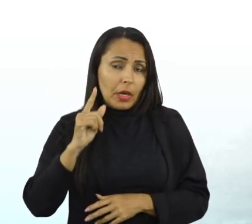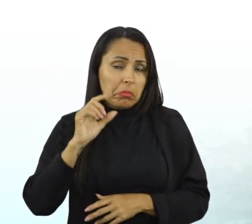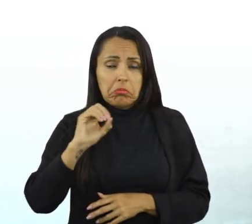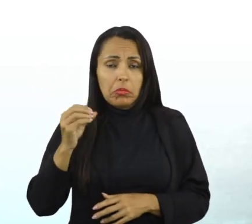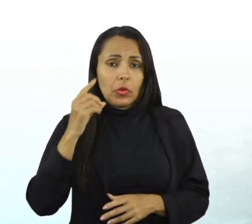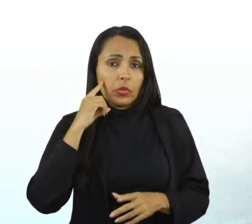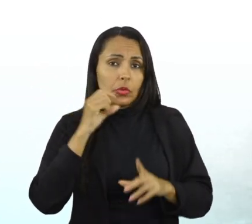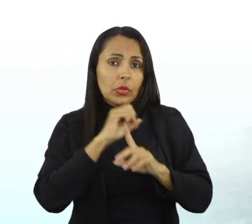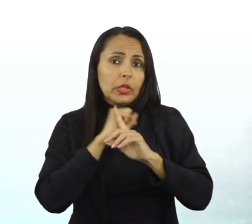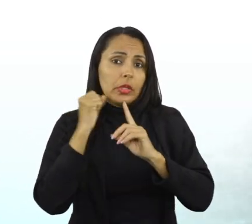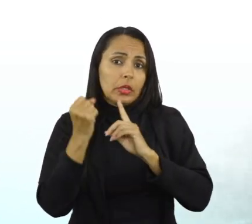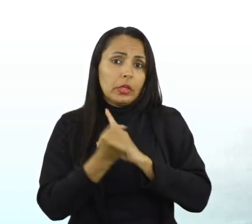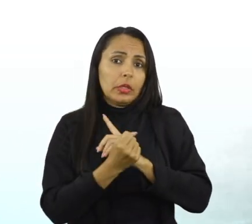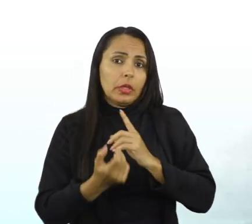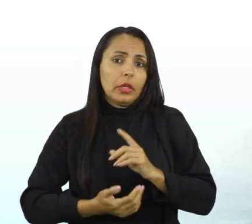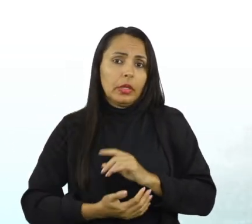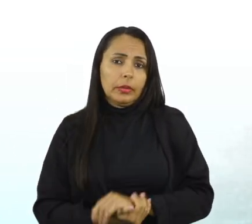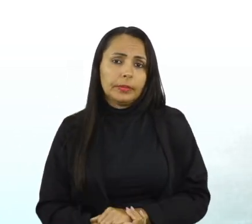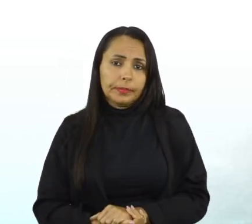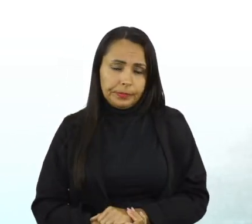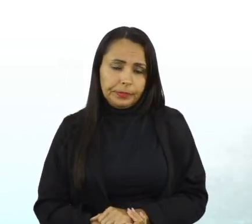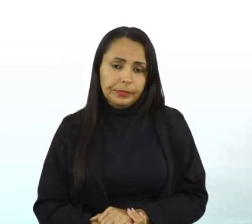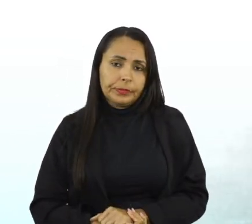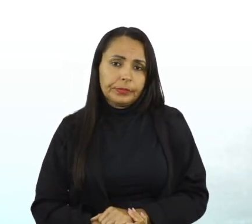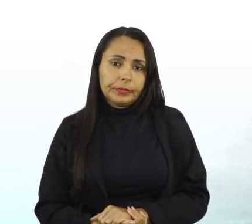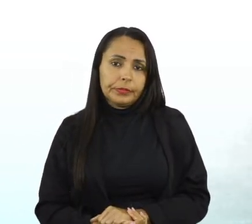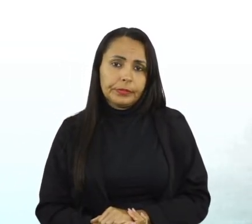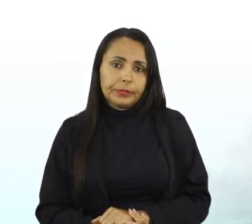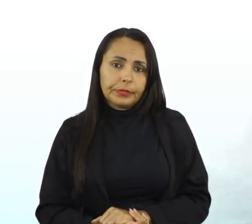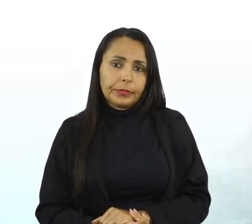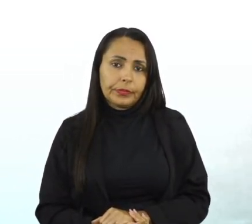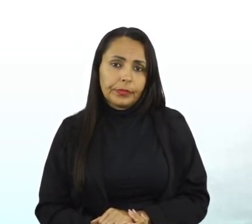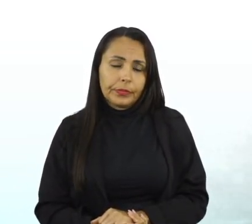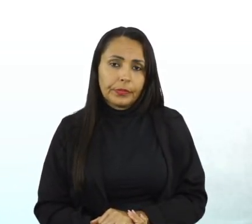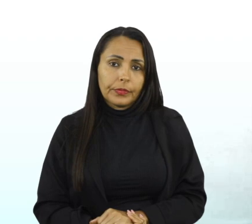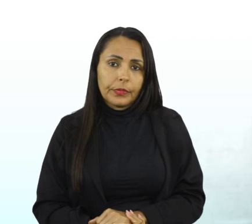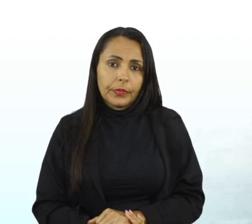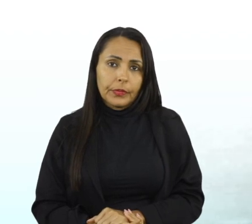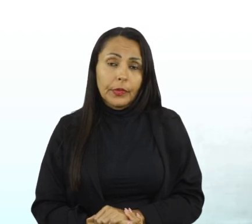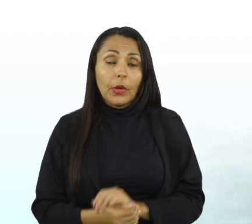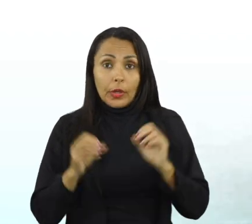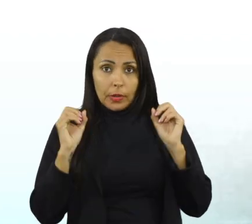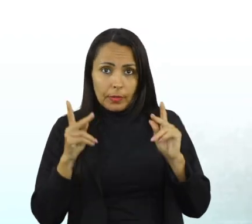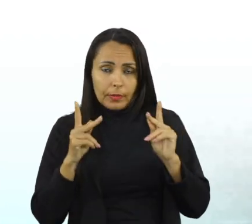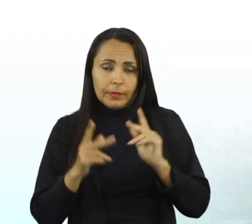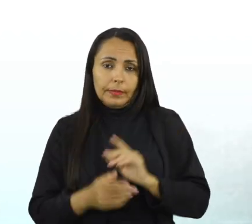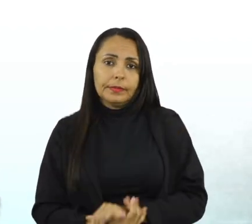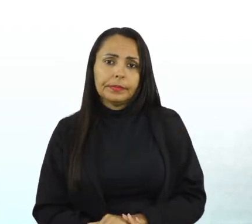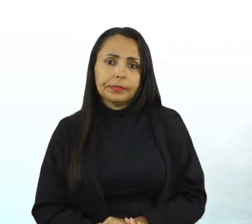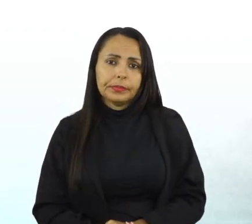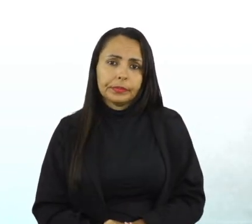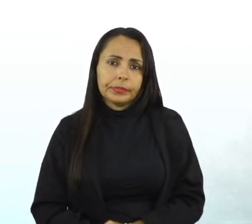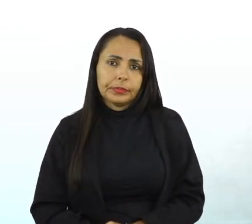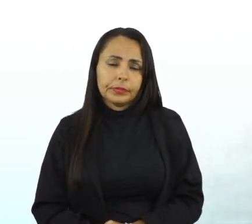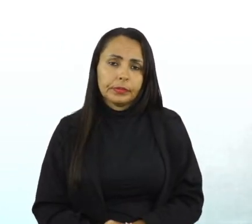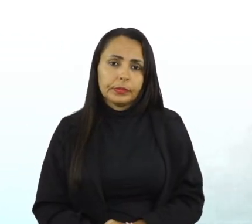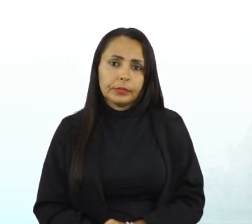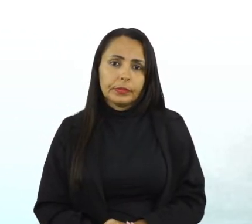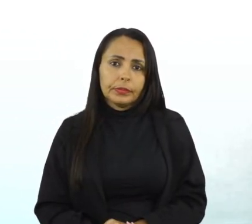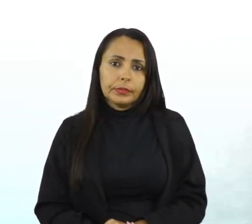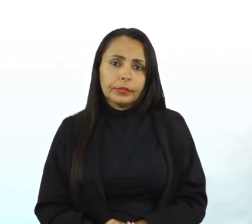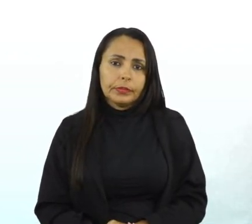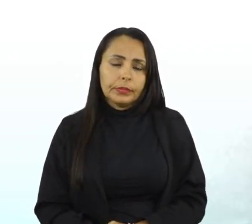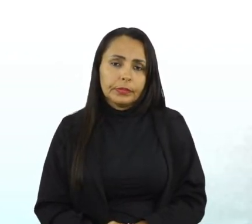ou social. No caso dessa daí, social diastrática. Ok?